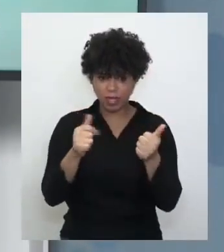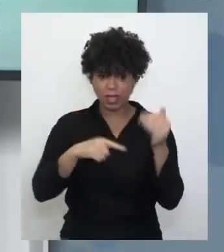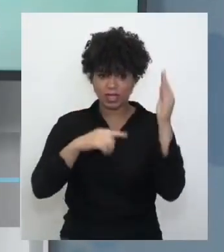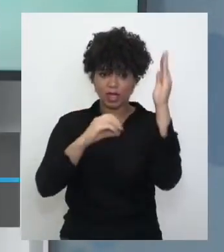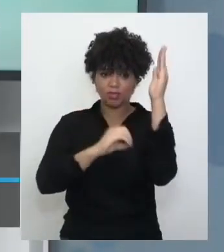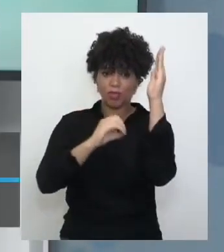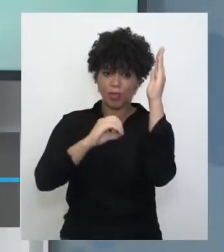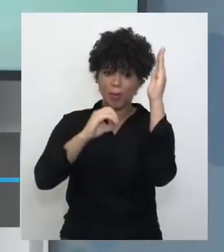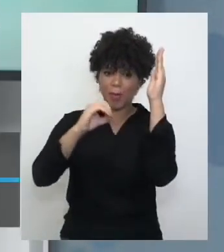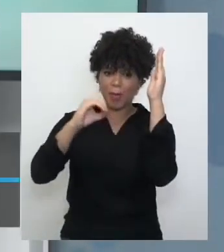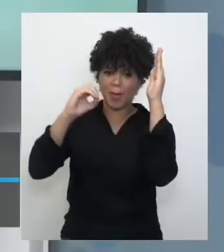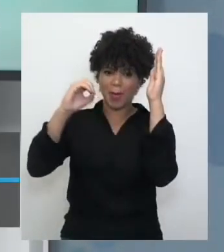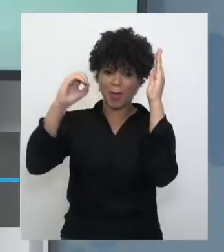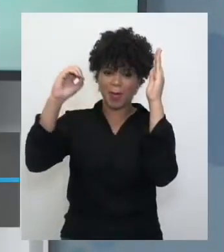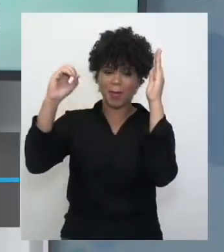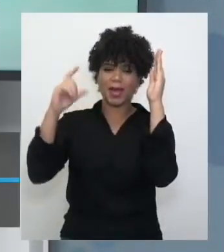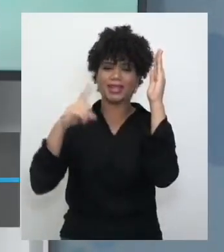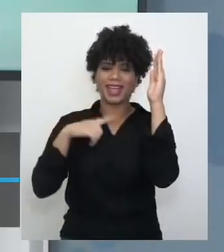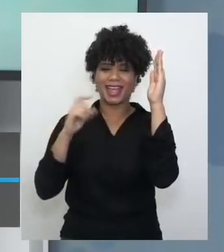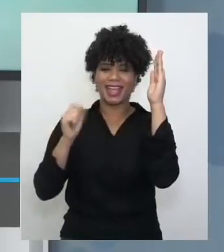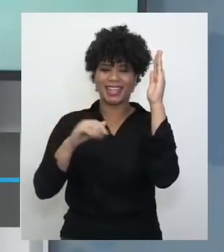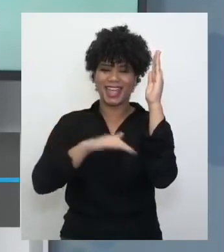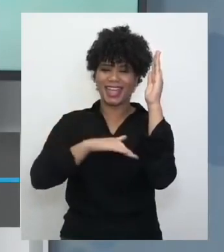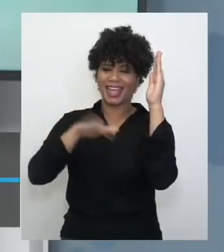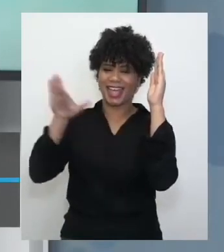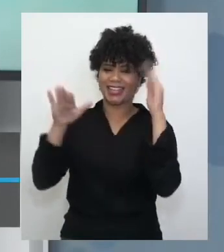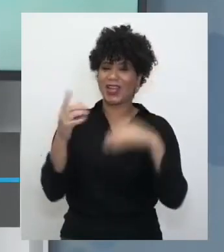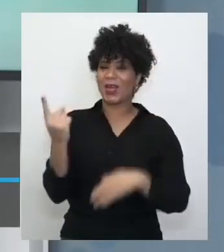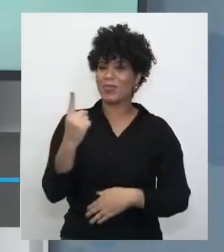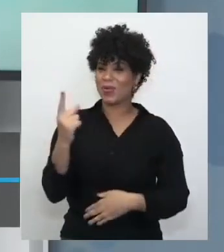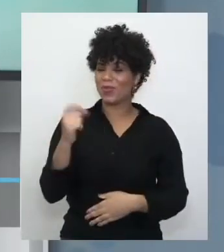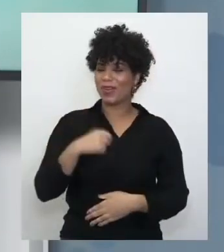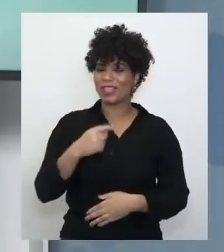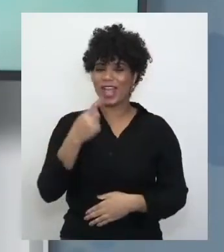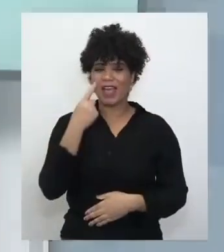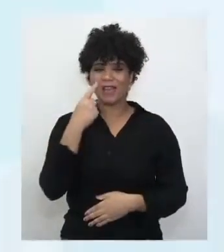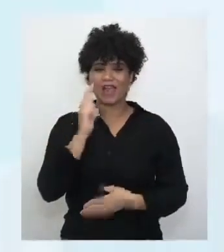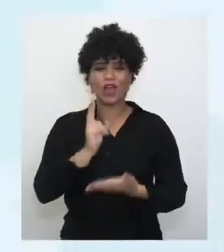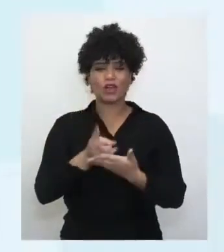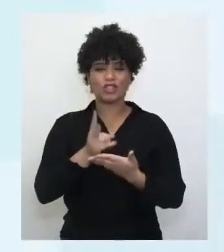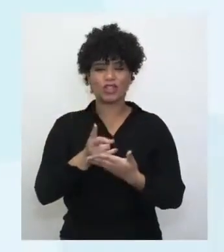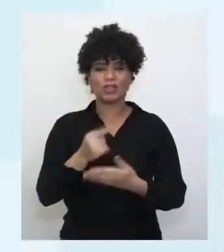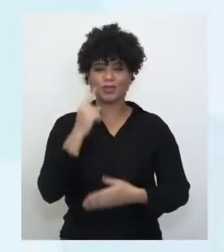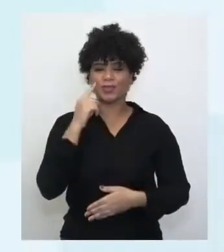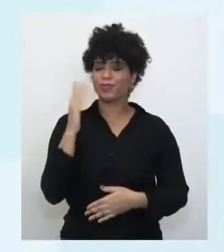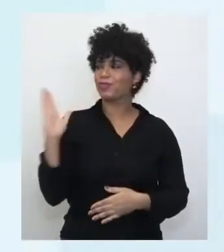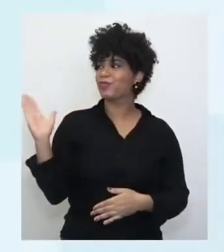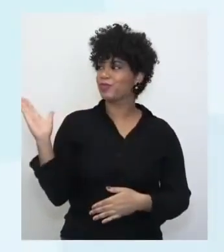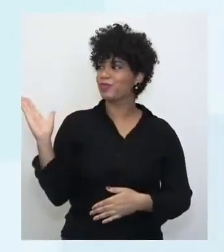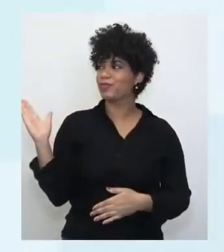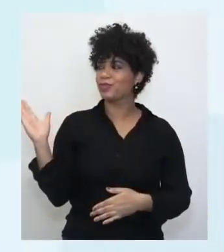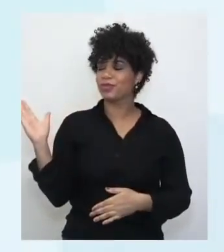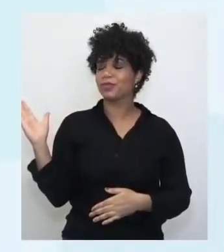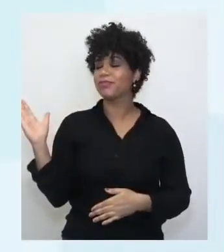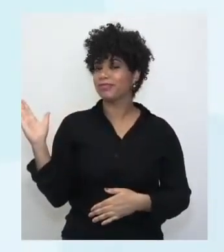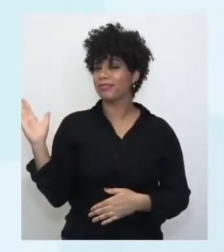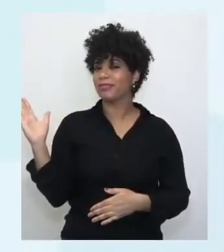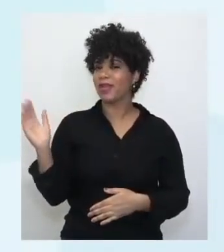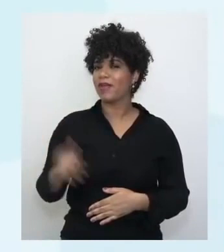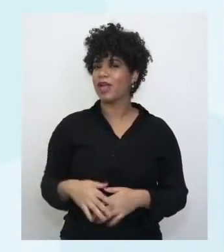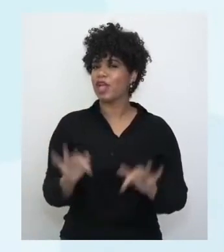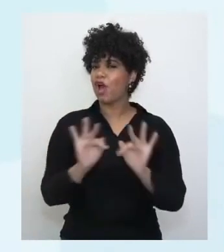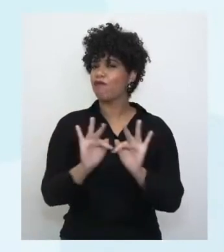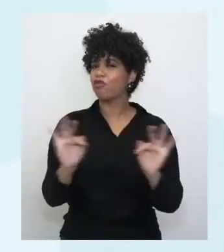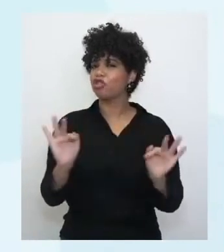pontinhos, infinitos pontos alinhados formam uma reta. Então, o primeiro caso vai ser a função constante. Pode colocar para eles aí. Função constante. O